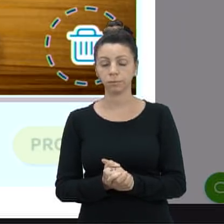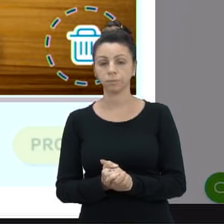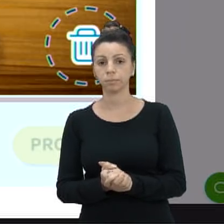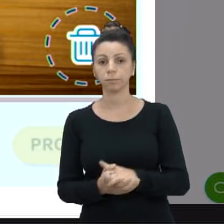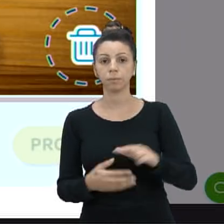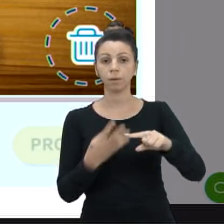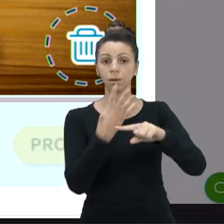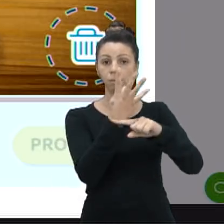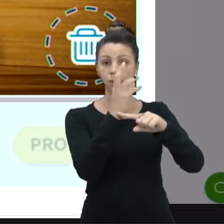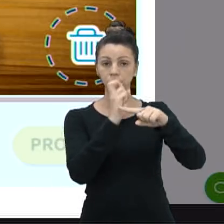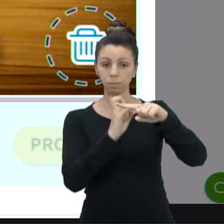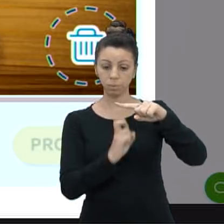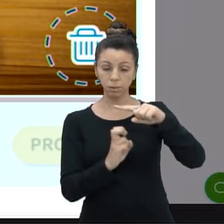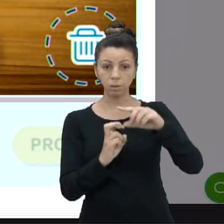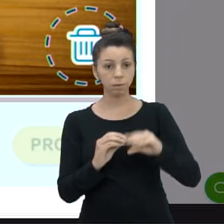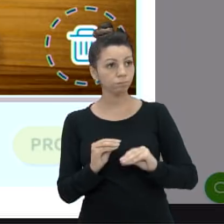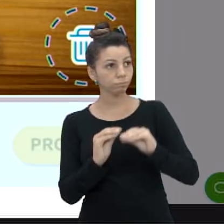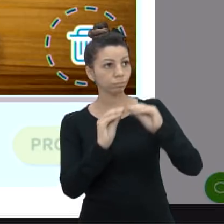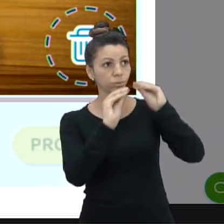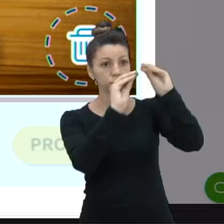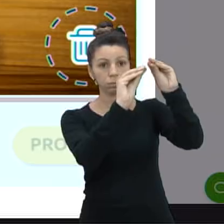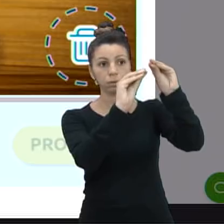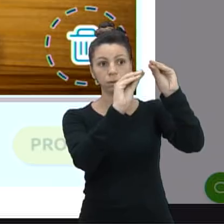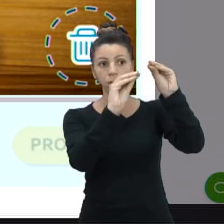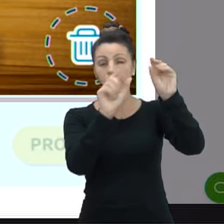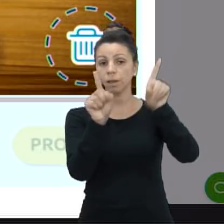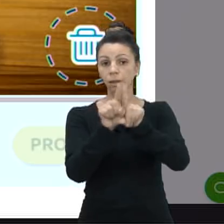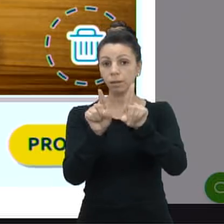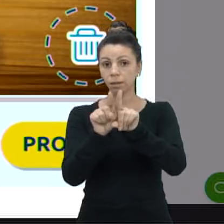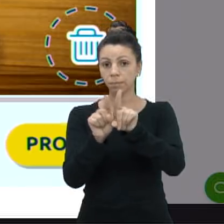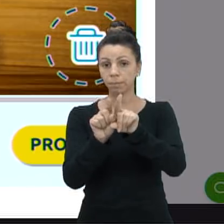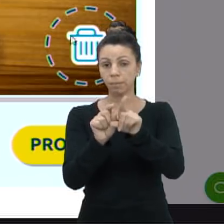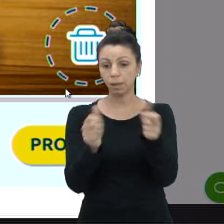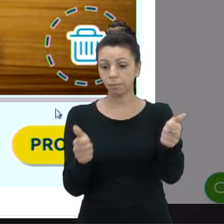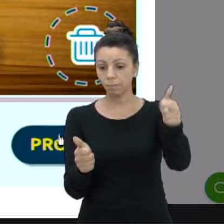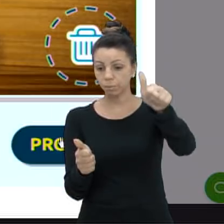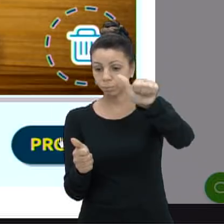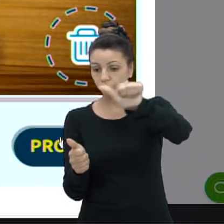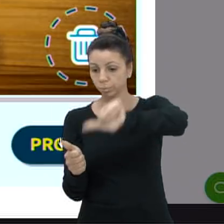aqui e colocasse ele aqui,